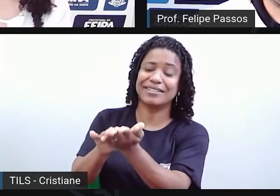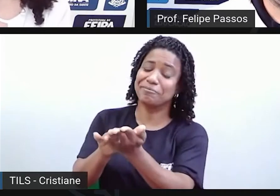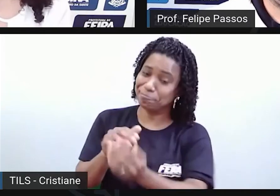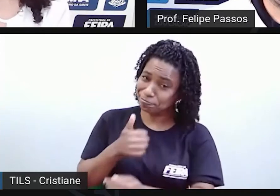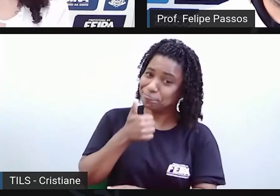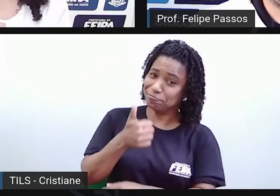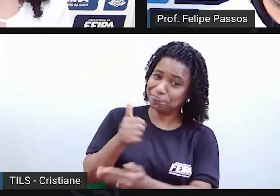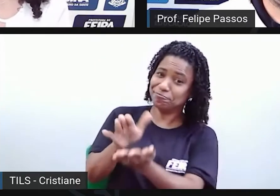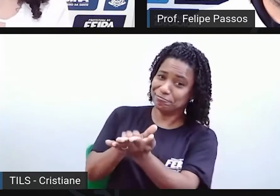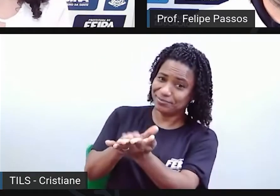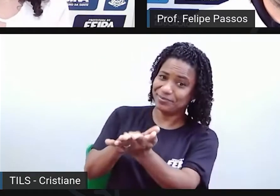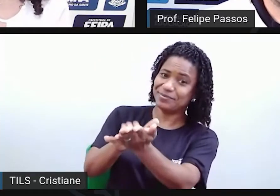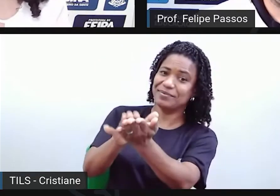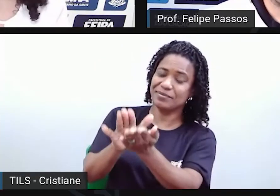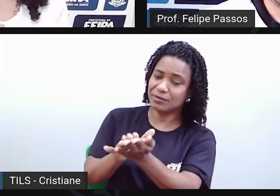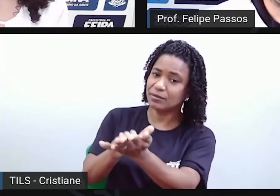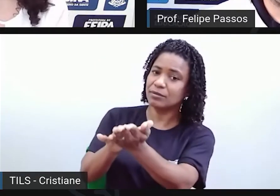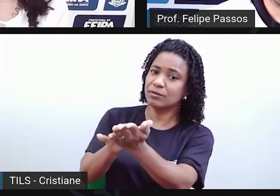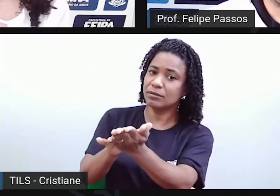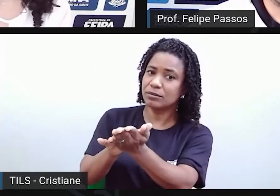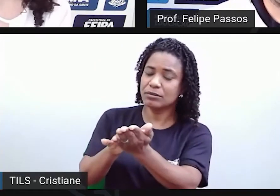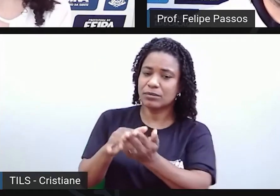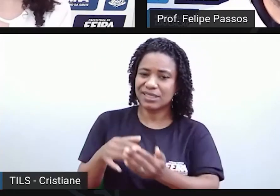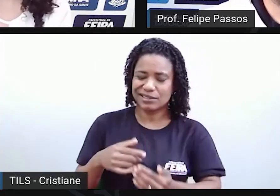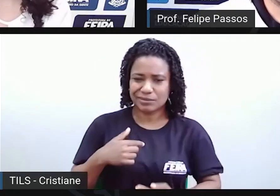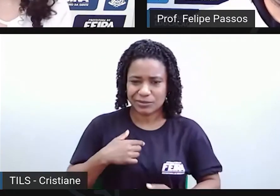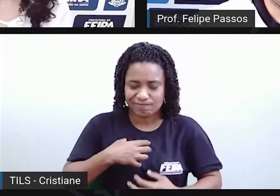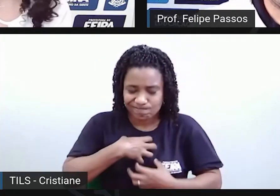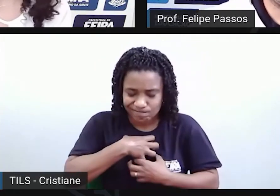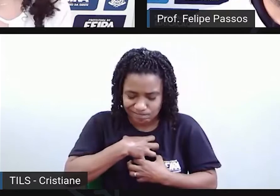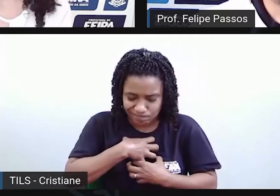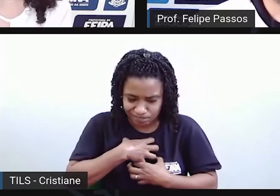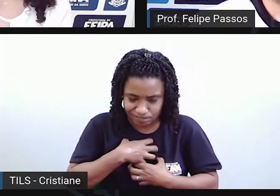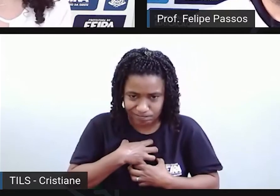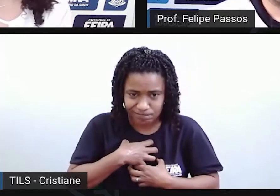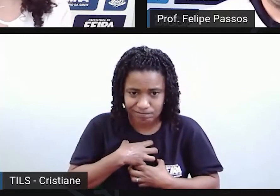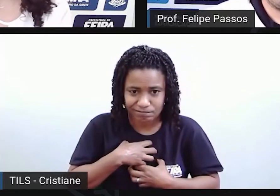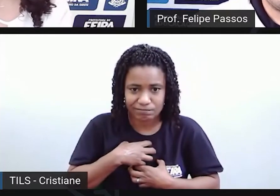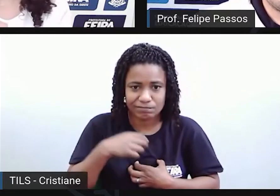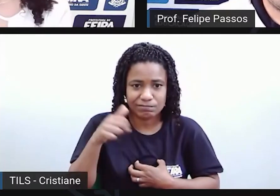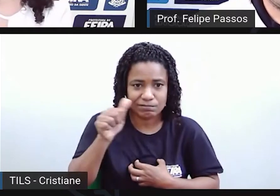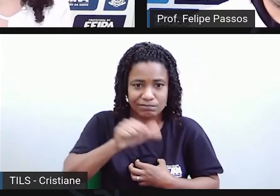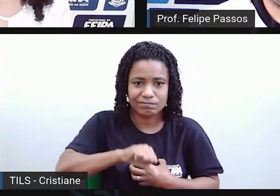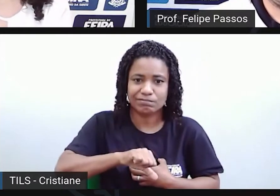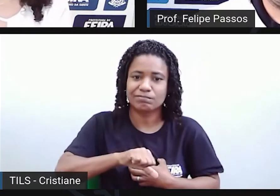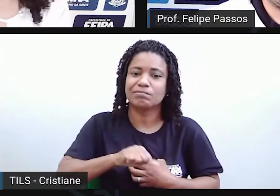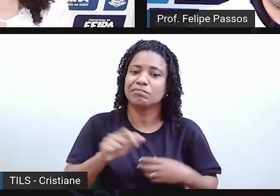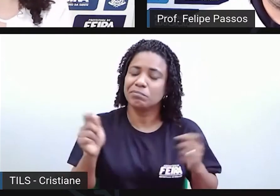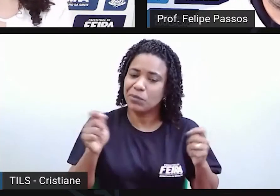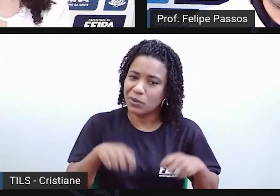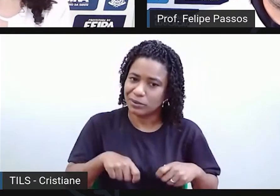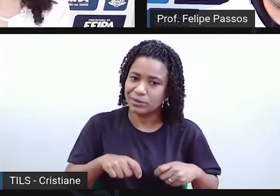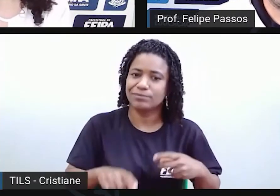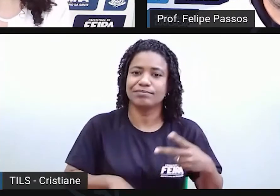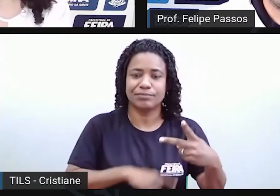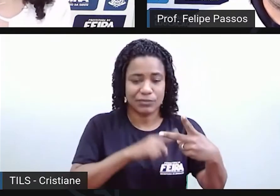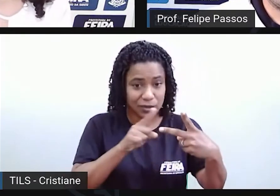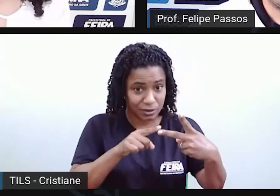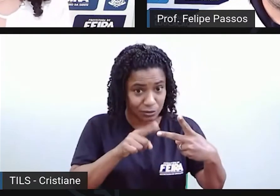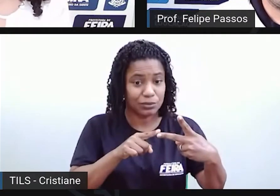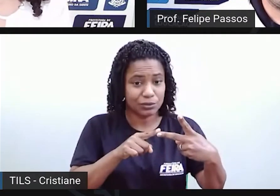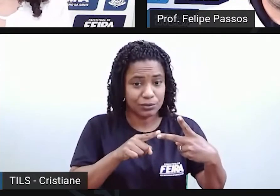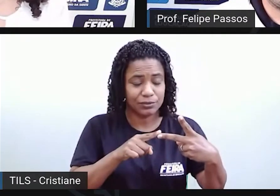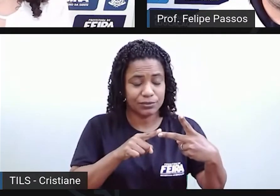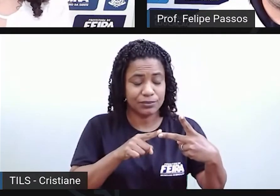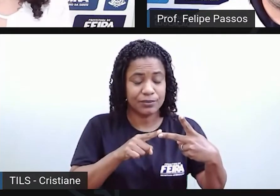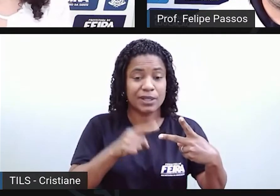aquele comentário pode estragar o dia de alguém, pode fazer mal para alguém. É o primeiro ponto. O segundo ponto é, lembre-se que